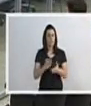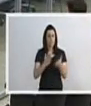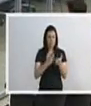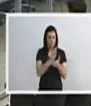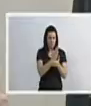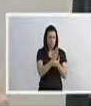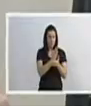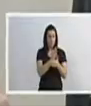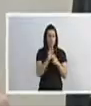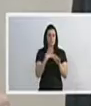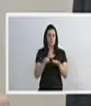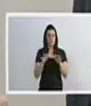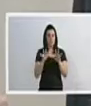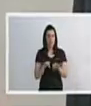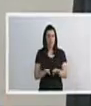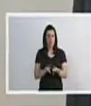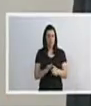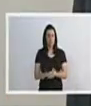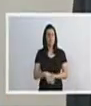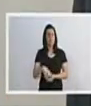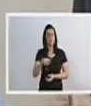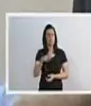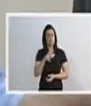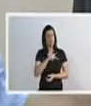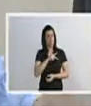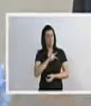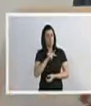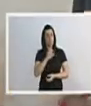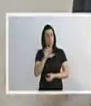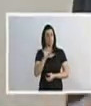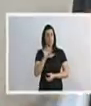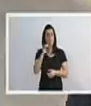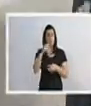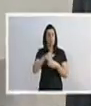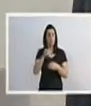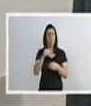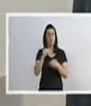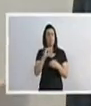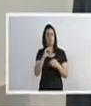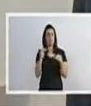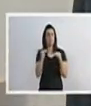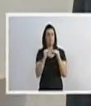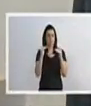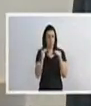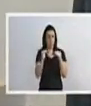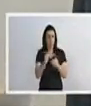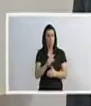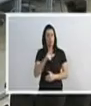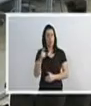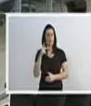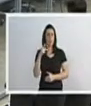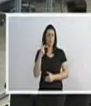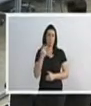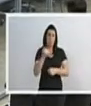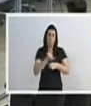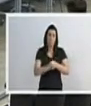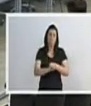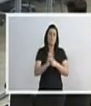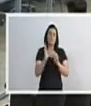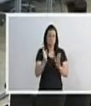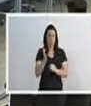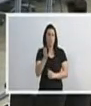Aprovado. E a redação final. Lembramos que o presidente só vota em caso de empate. E os outros vereadores estão ausentes,